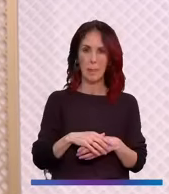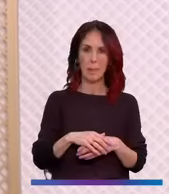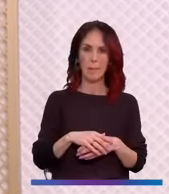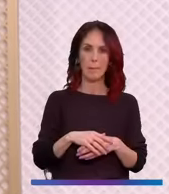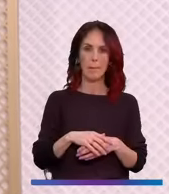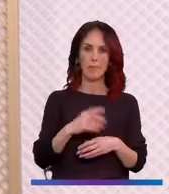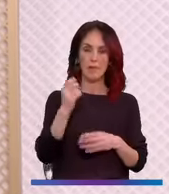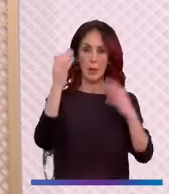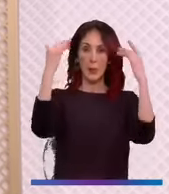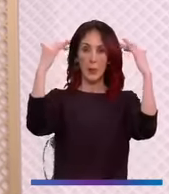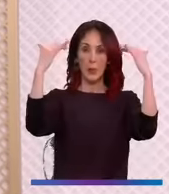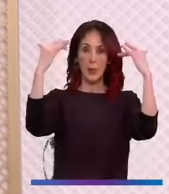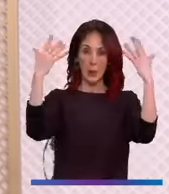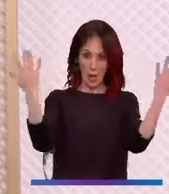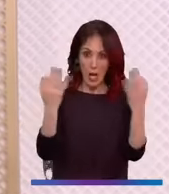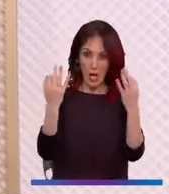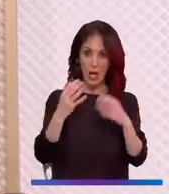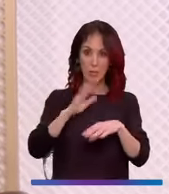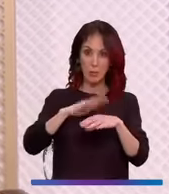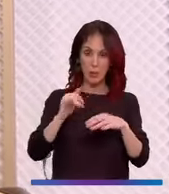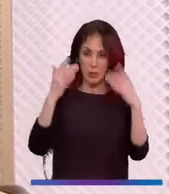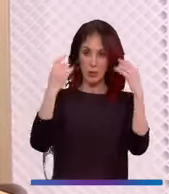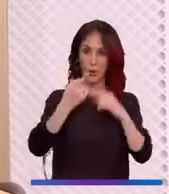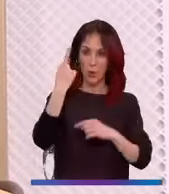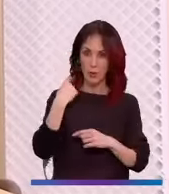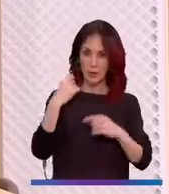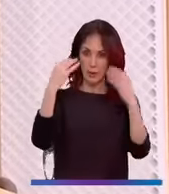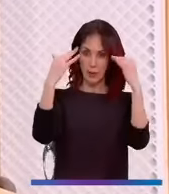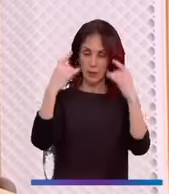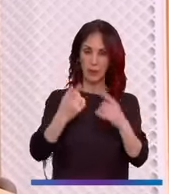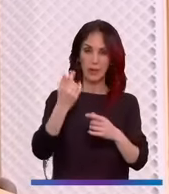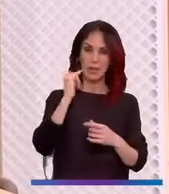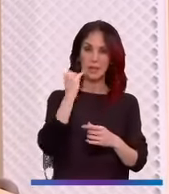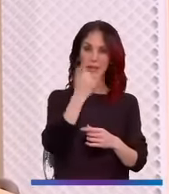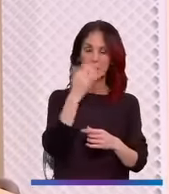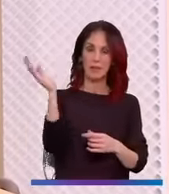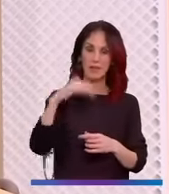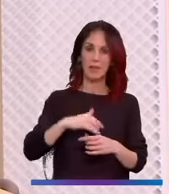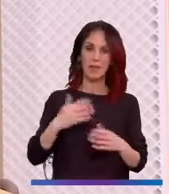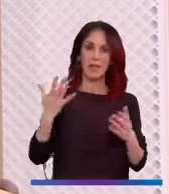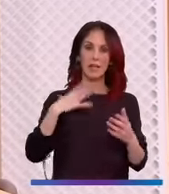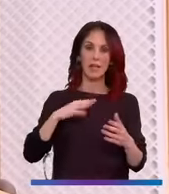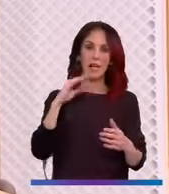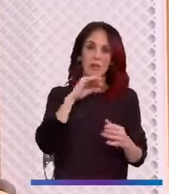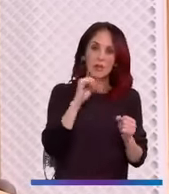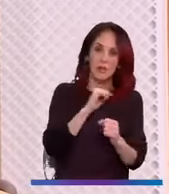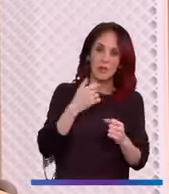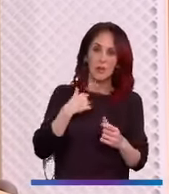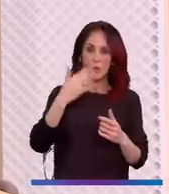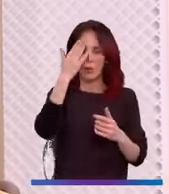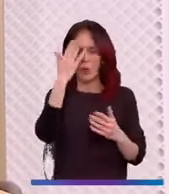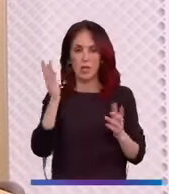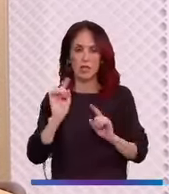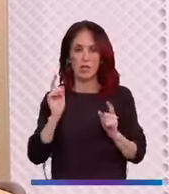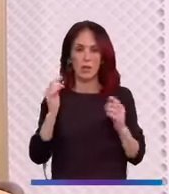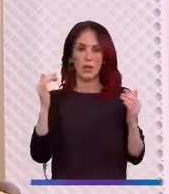É o ar-condicionado. Eu fiquei assim do ar-condicionado bota. É que a Cristina Ferreira vem, quer meter o ar-condicionado frio. Eu acho que não está tempo suficiente